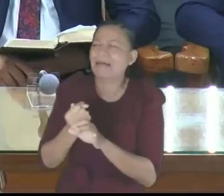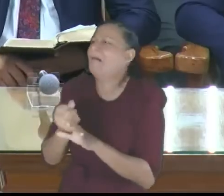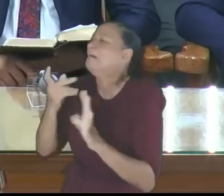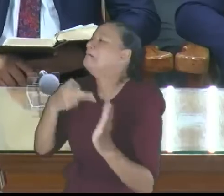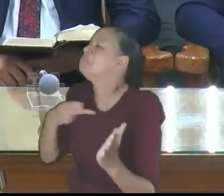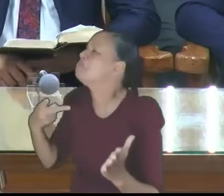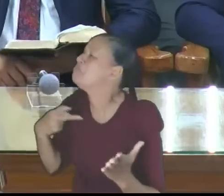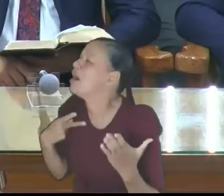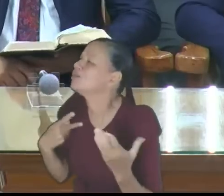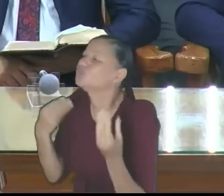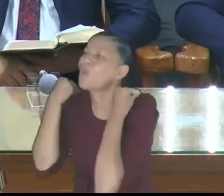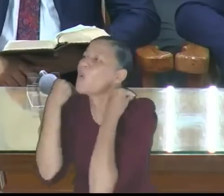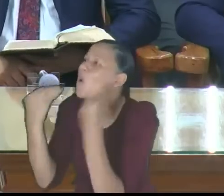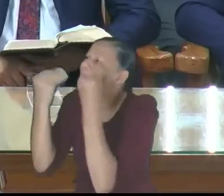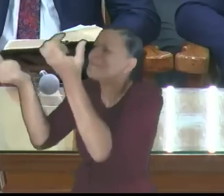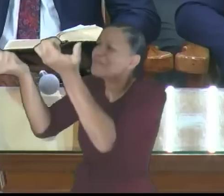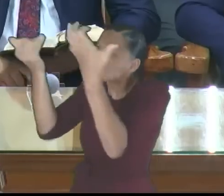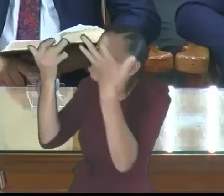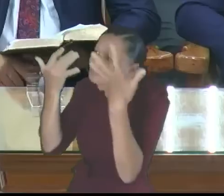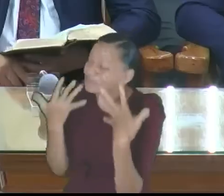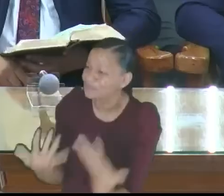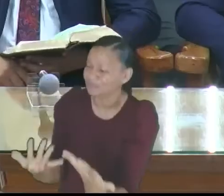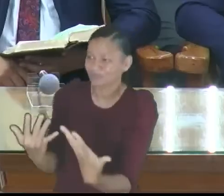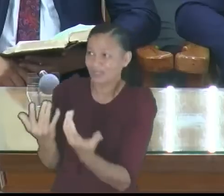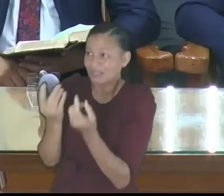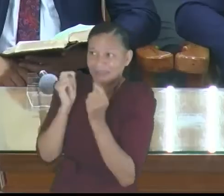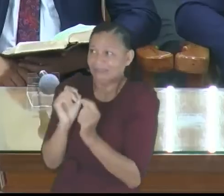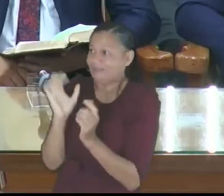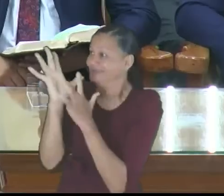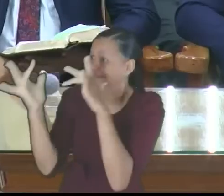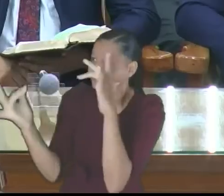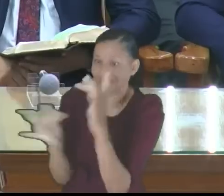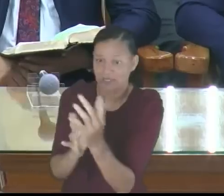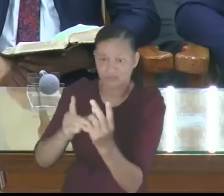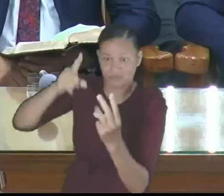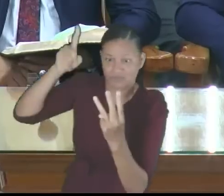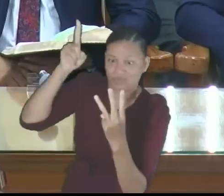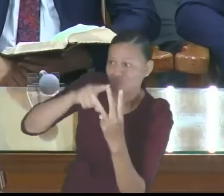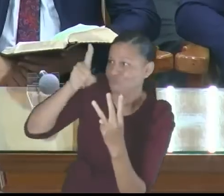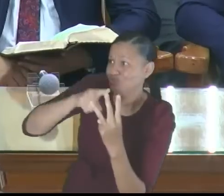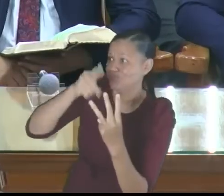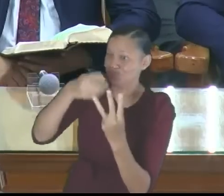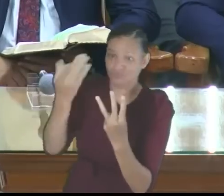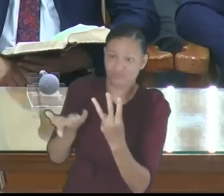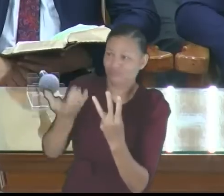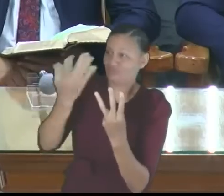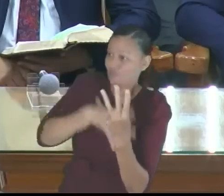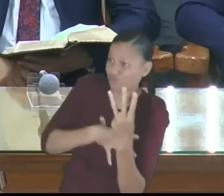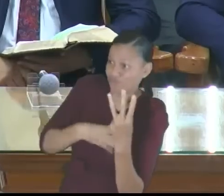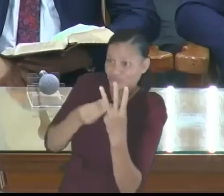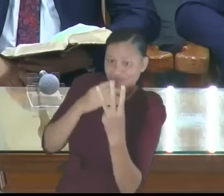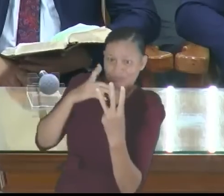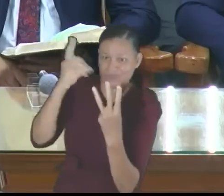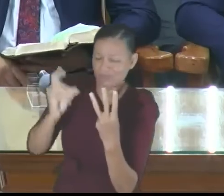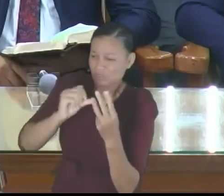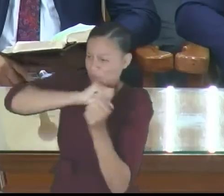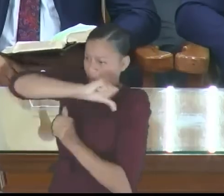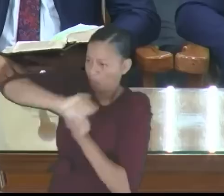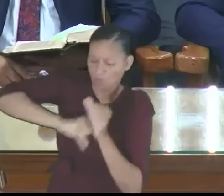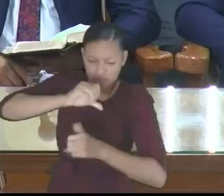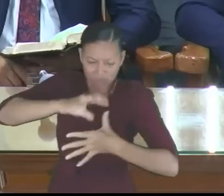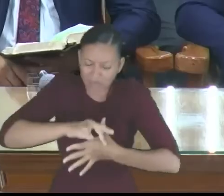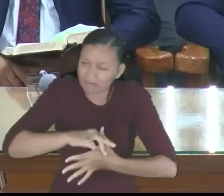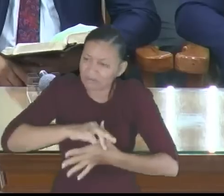explique como é que Jesus, sendo a segunda pessoa da Santíssima Trindade, sendo Deus, se transformou em homem. E ficou